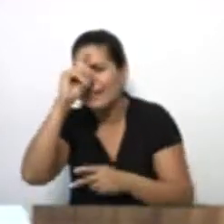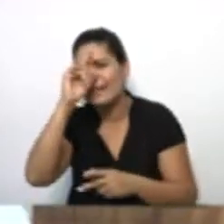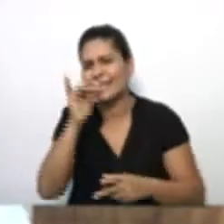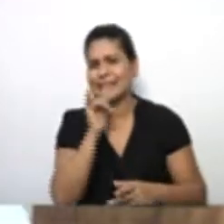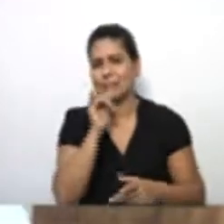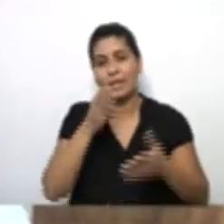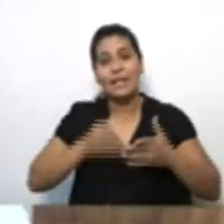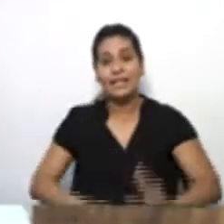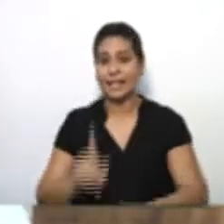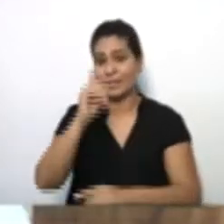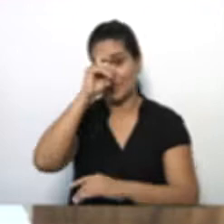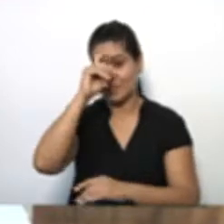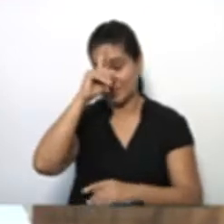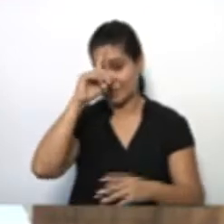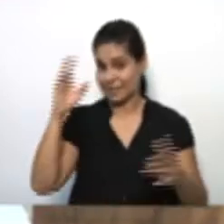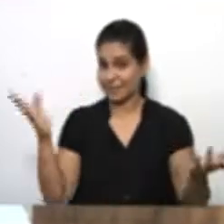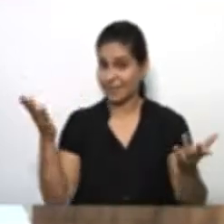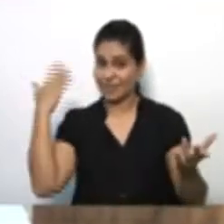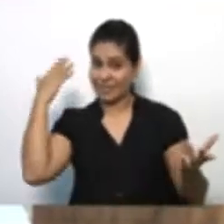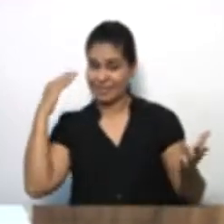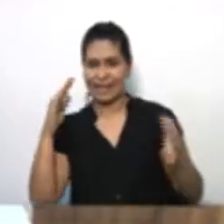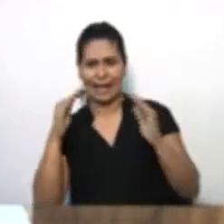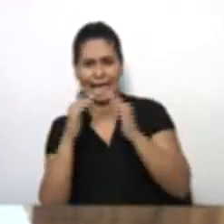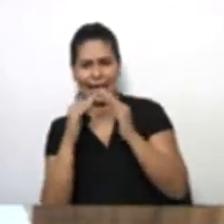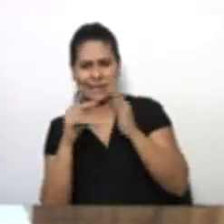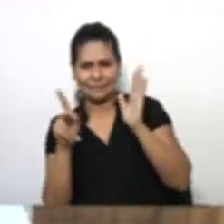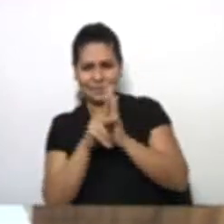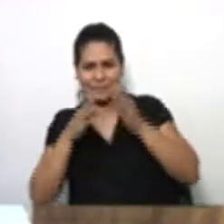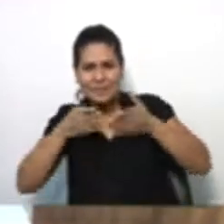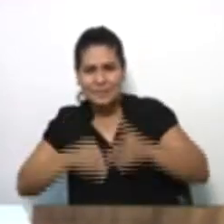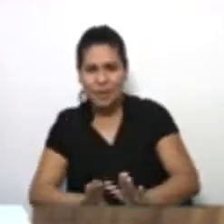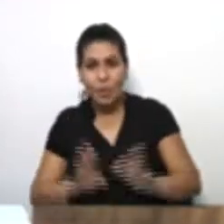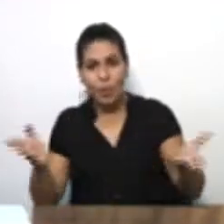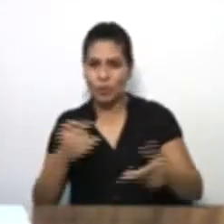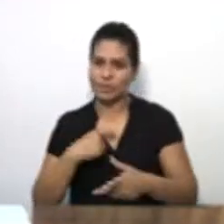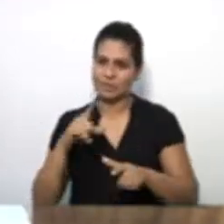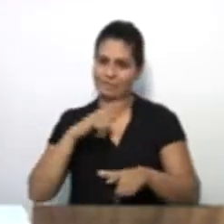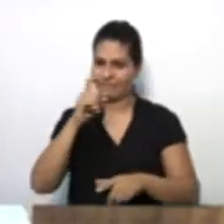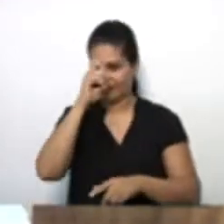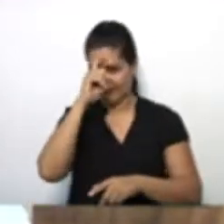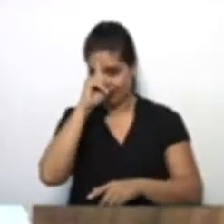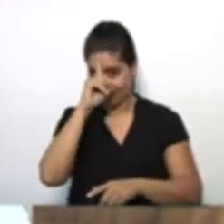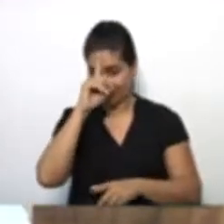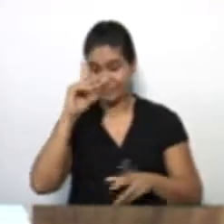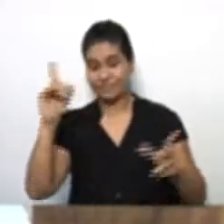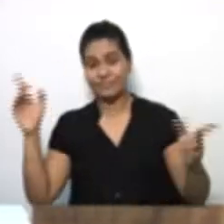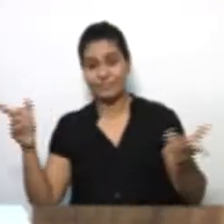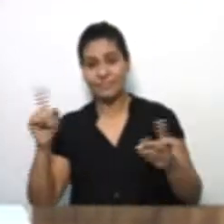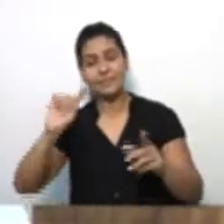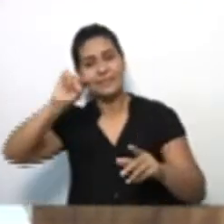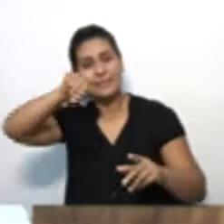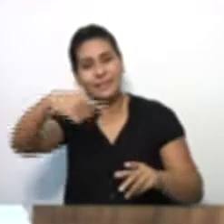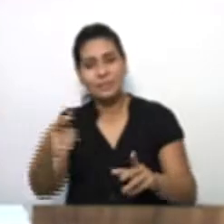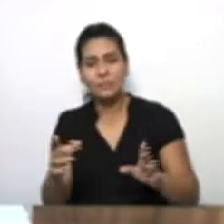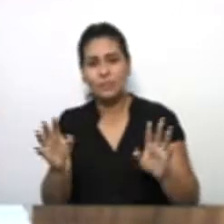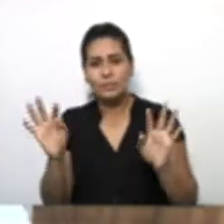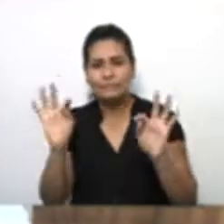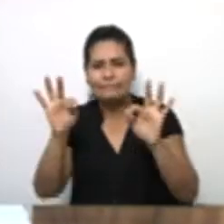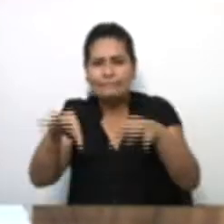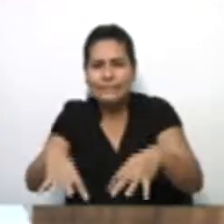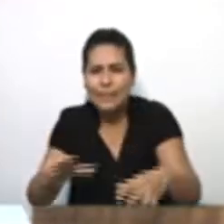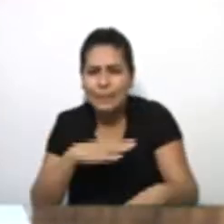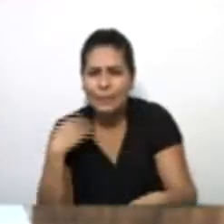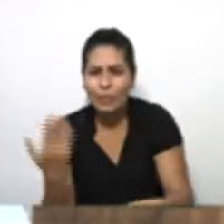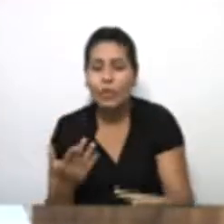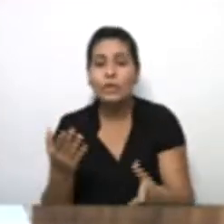organização, né? Antigamente era nas casas de parto, hoje em dia nós temos os hospitais, que são organizações. E nós vamos morrer e vamos terminar